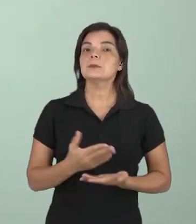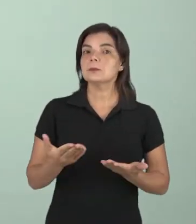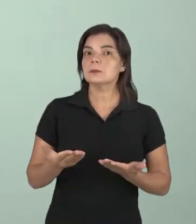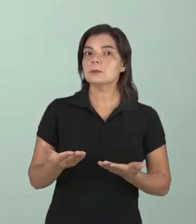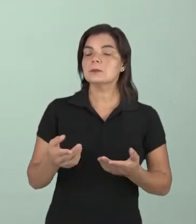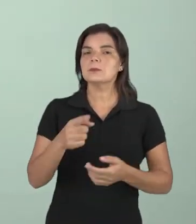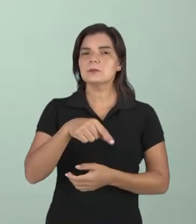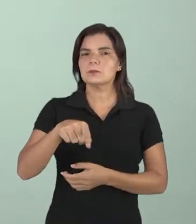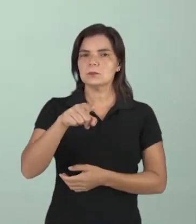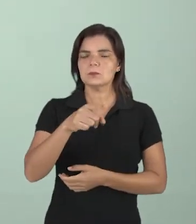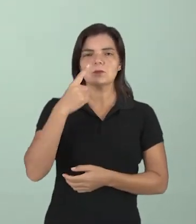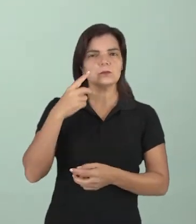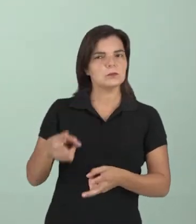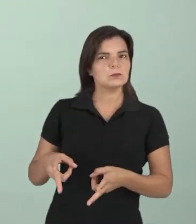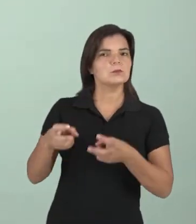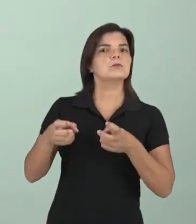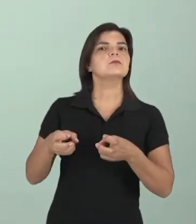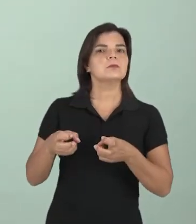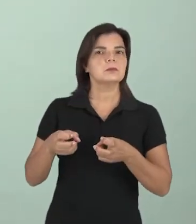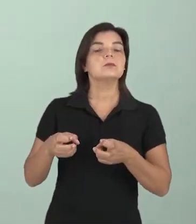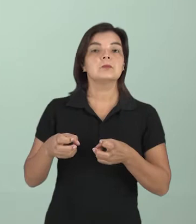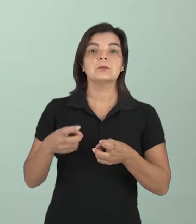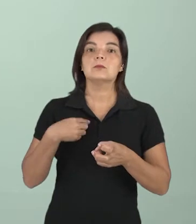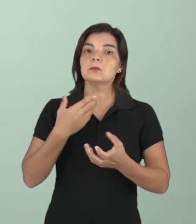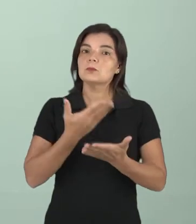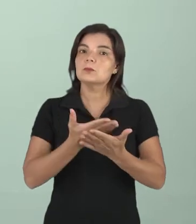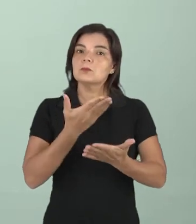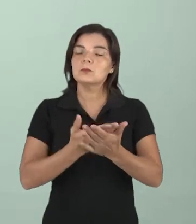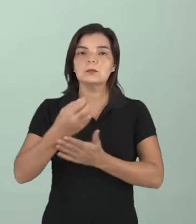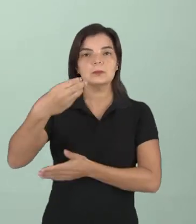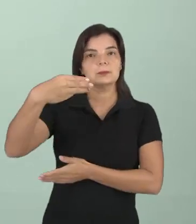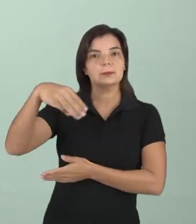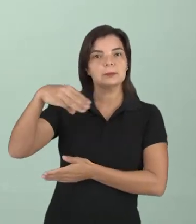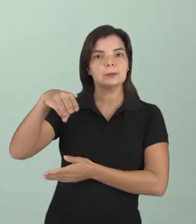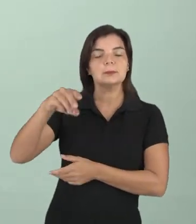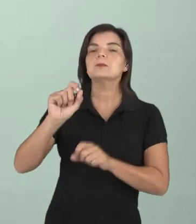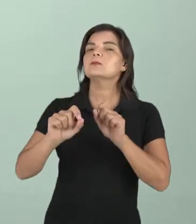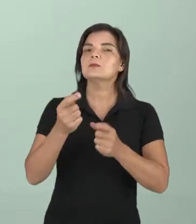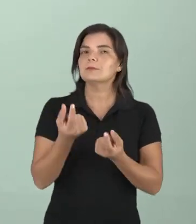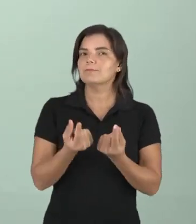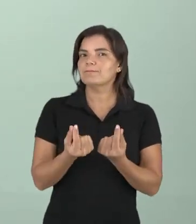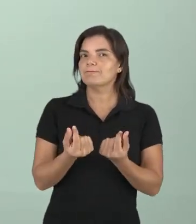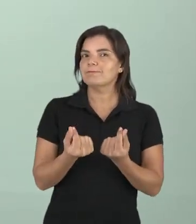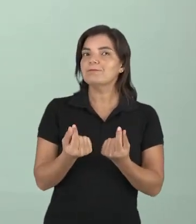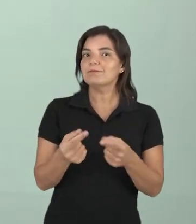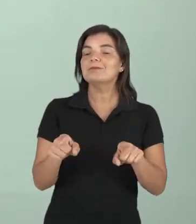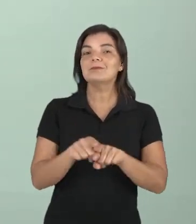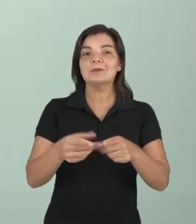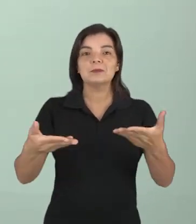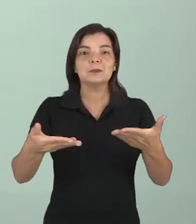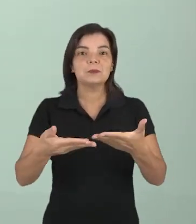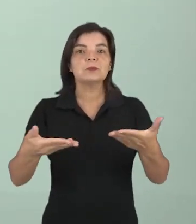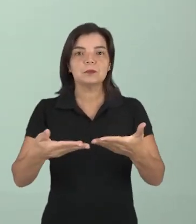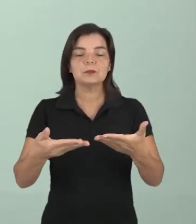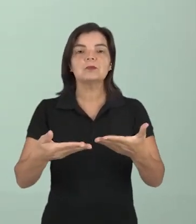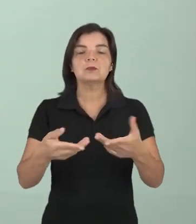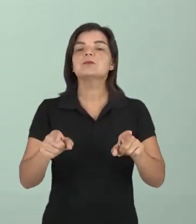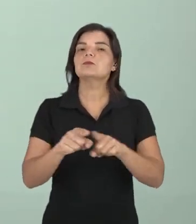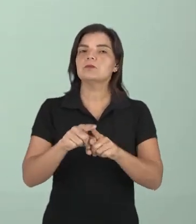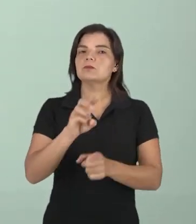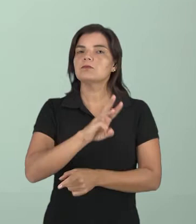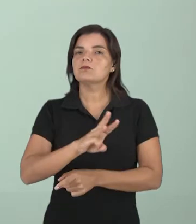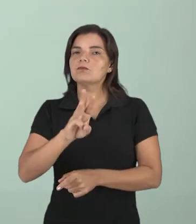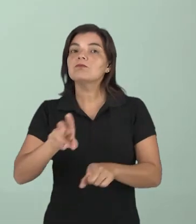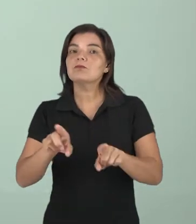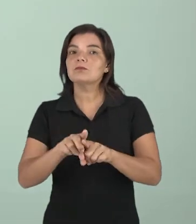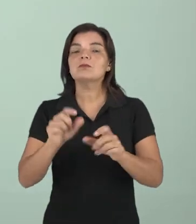aí vocês vêm percebendo que nós estamos trabalhando a matemática financeira. E hoje nós vamos fazer o link lá